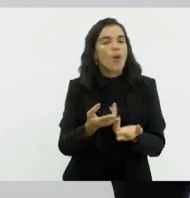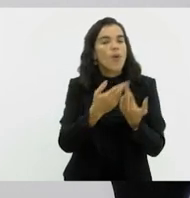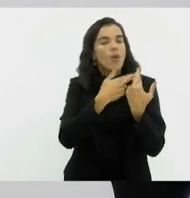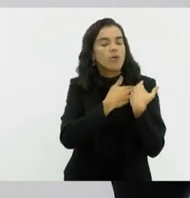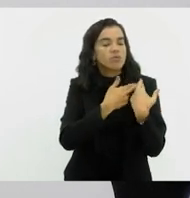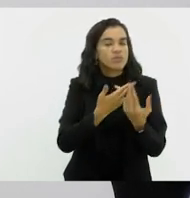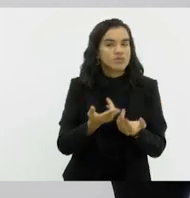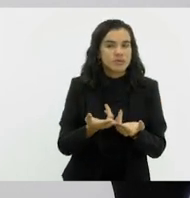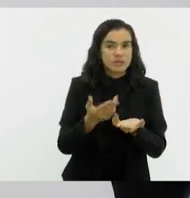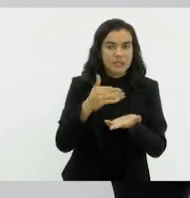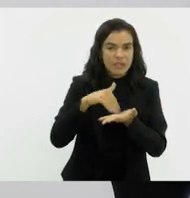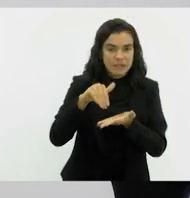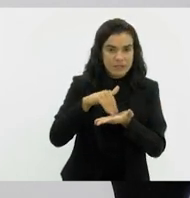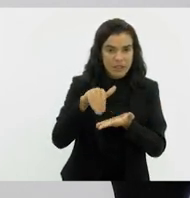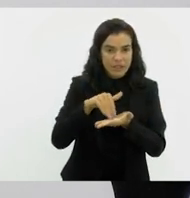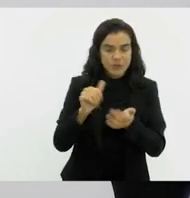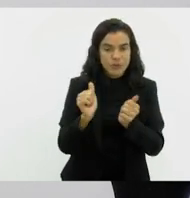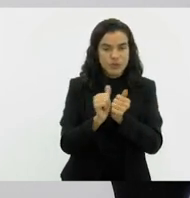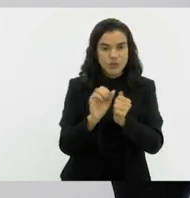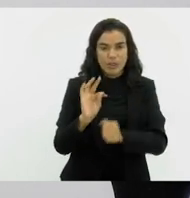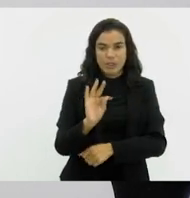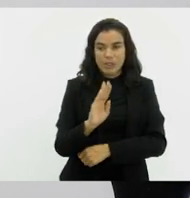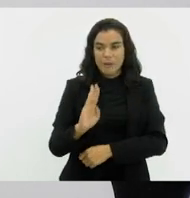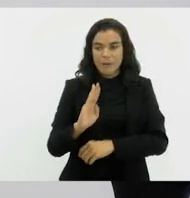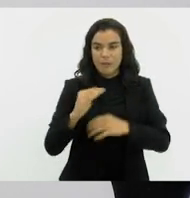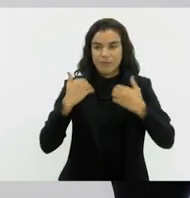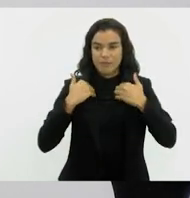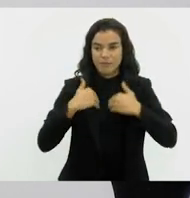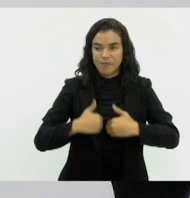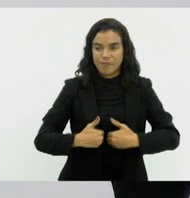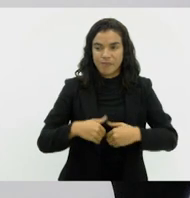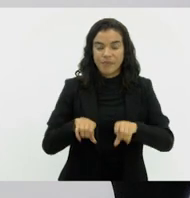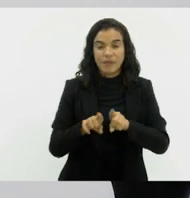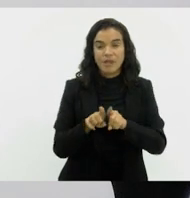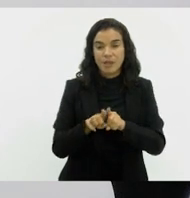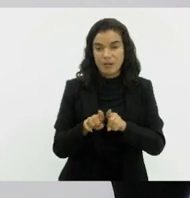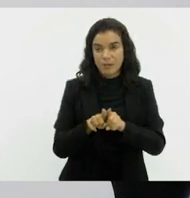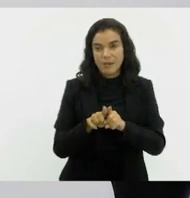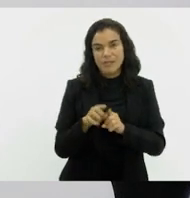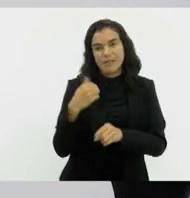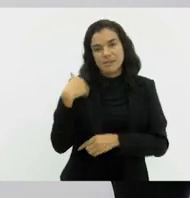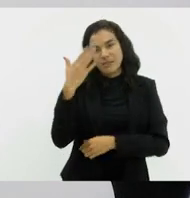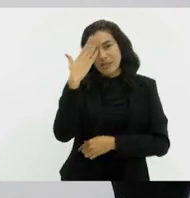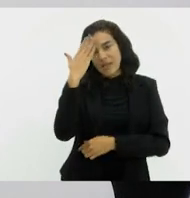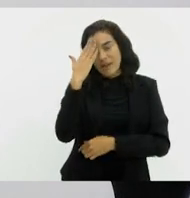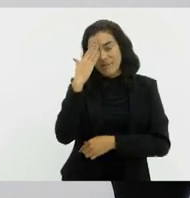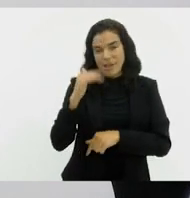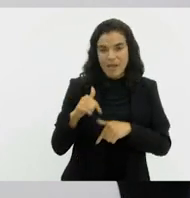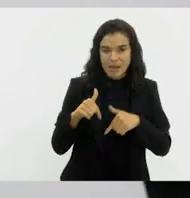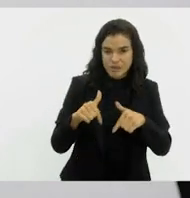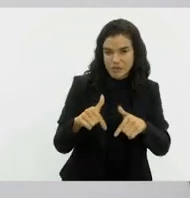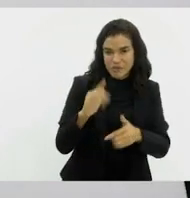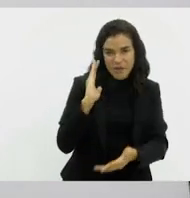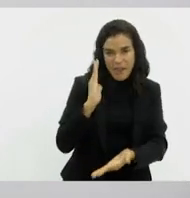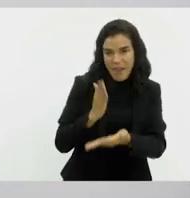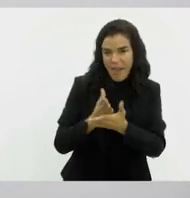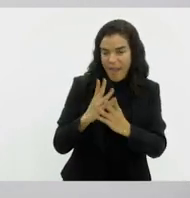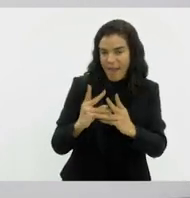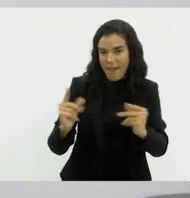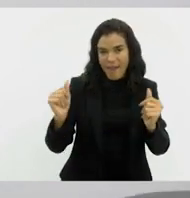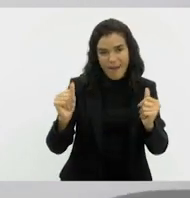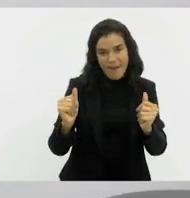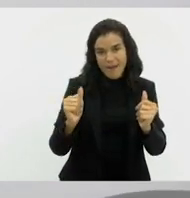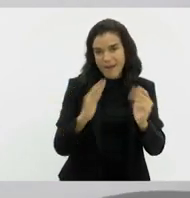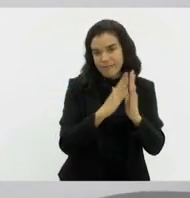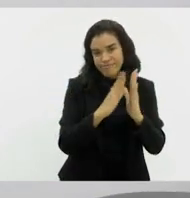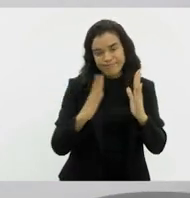com a eliminação da tuberculose, né, e a sustentabilidade das ações, porque a gente sabe que esse recurso vai acabar, né, ao longo